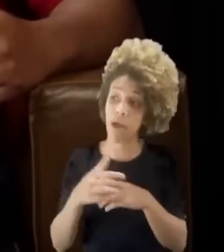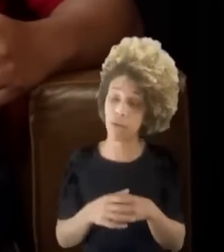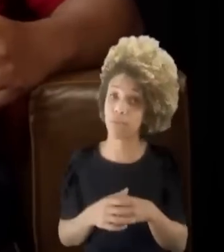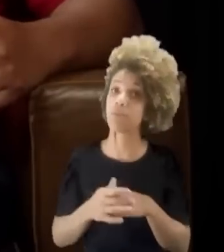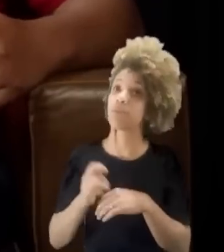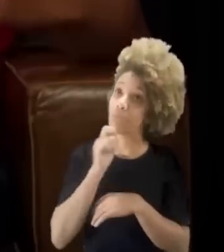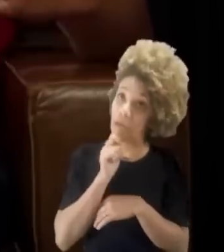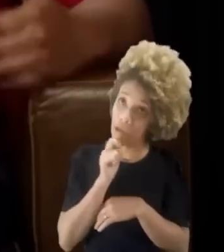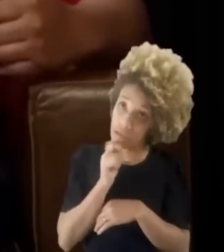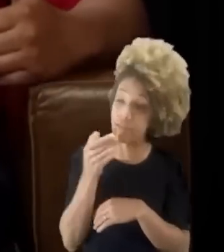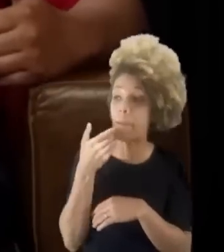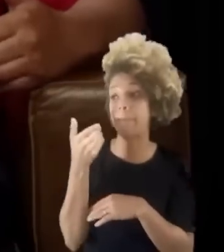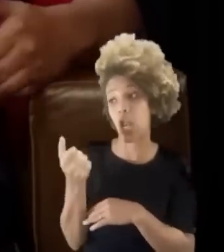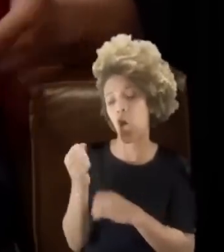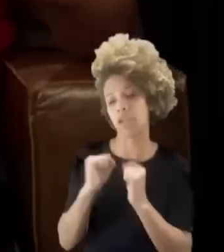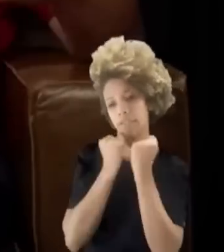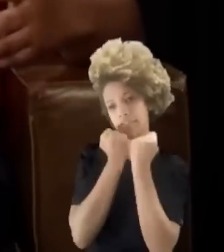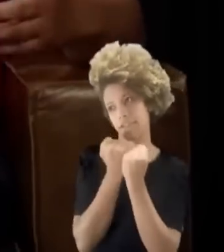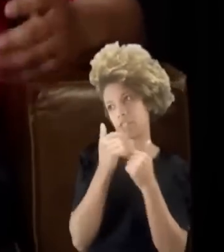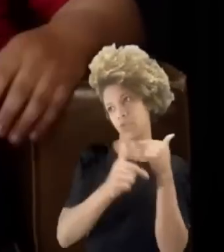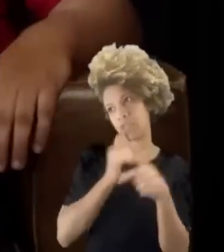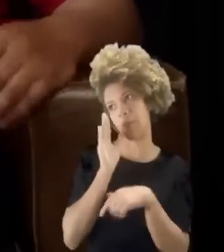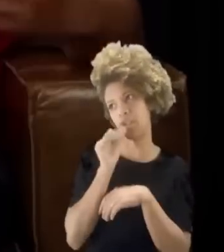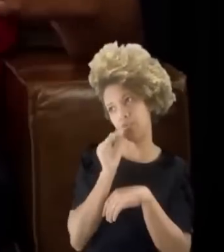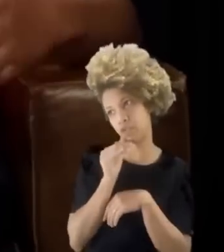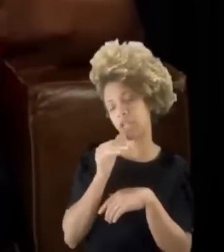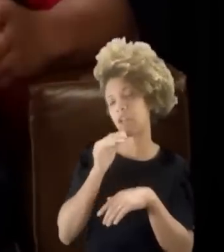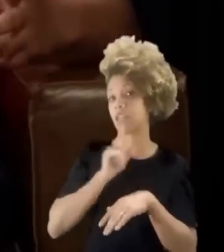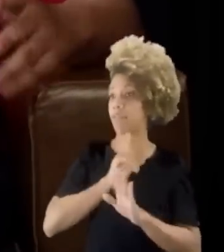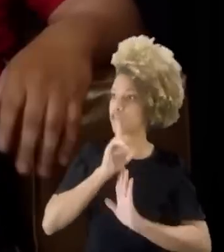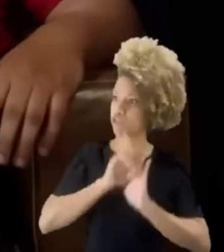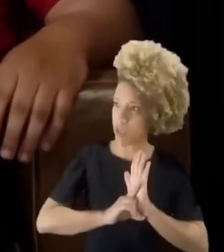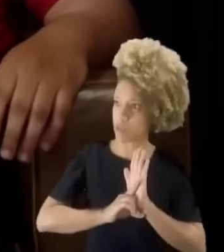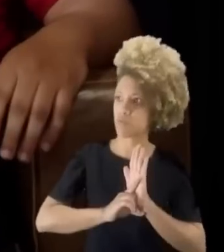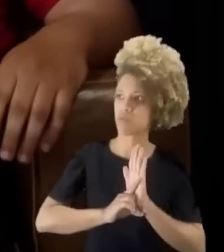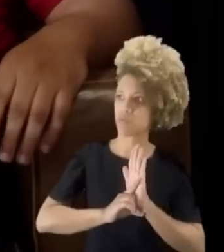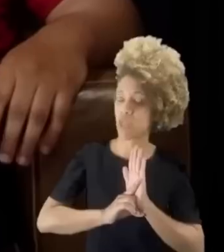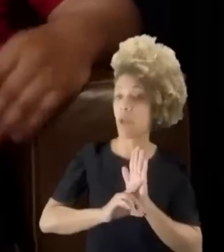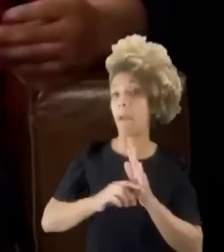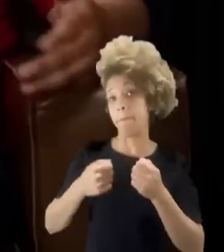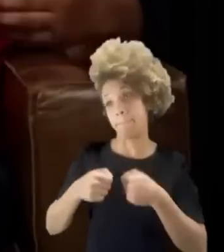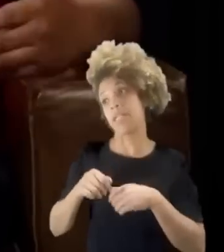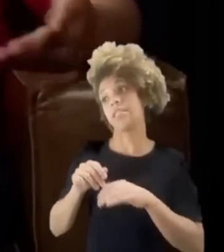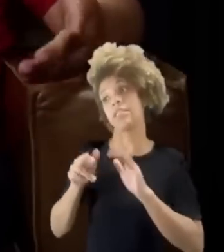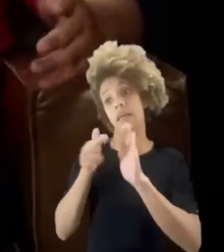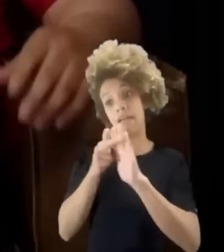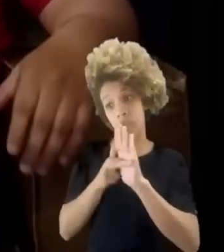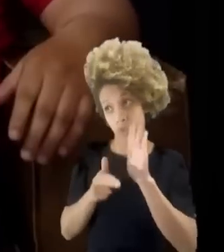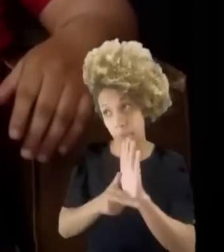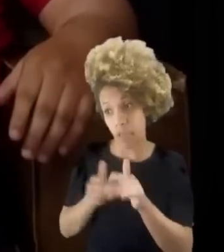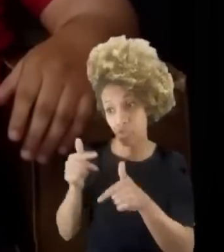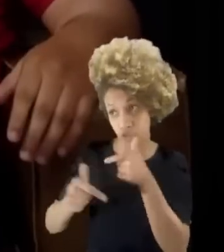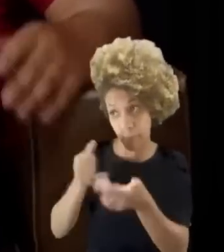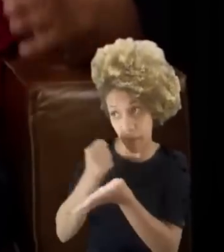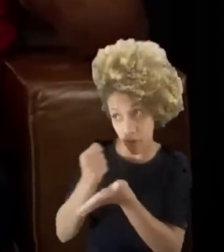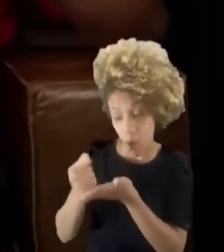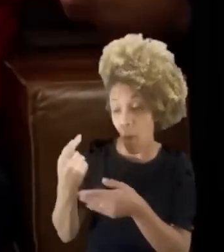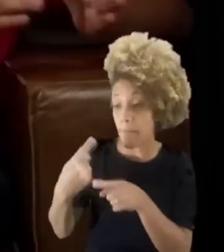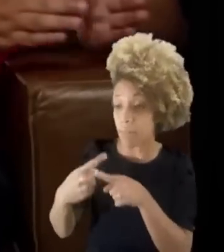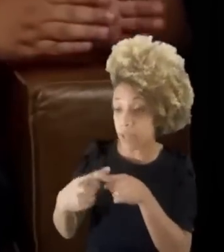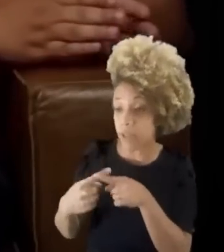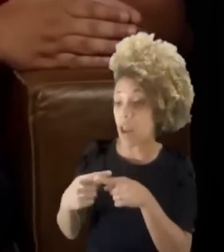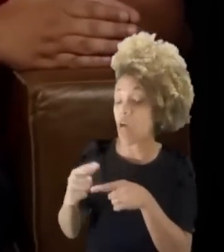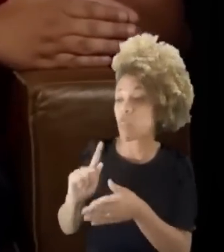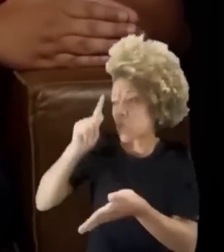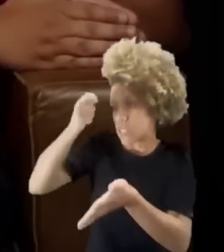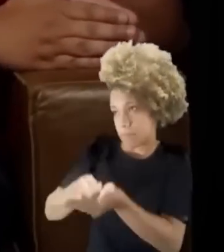de trabalho ainda é a melhor defesa que os trabalhadores têm dos seus direitos tá ligado teria que regulamentar pela carteira de trabalho porque a carteira